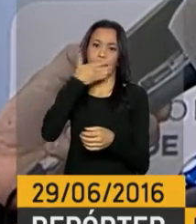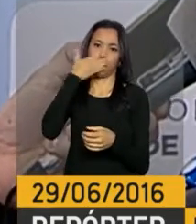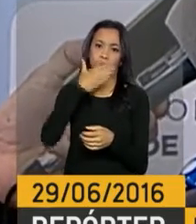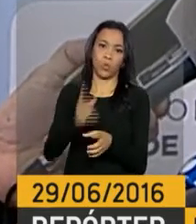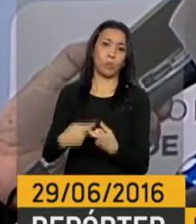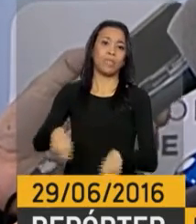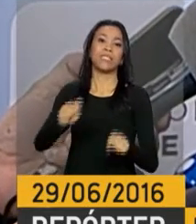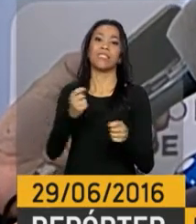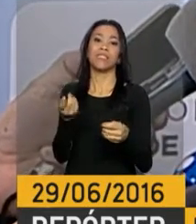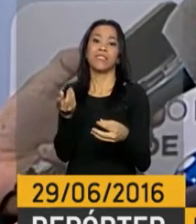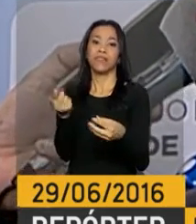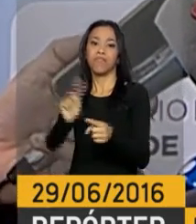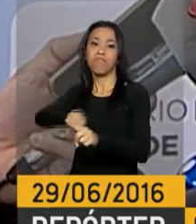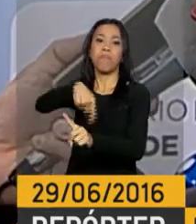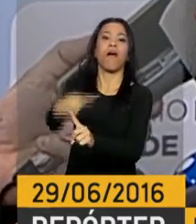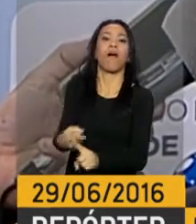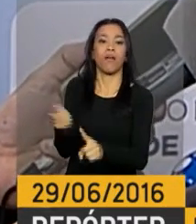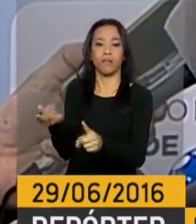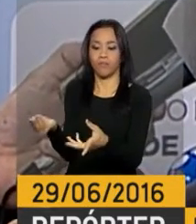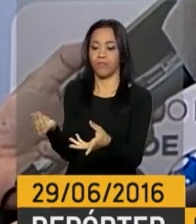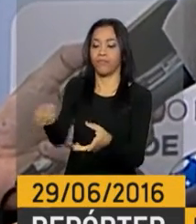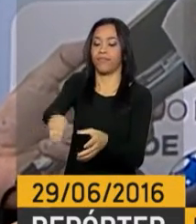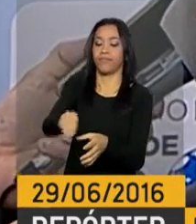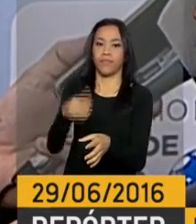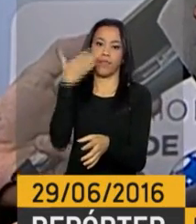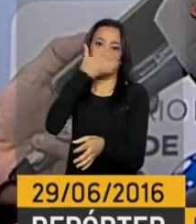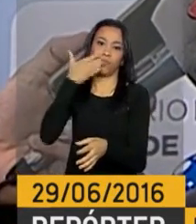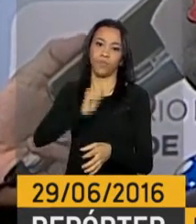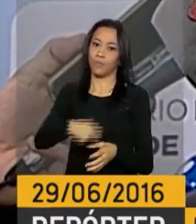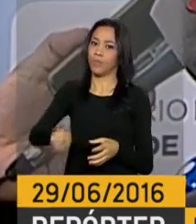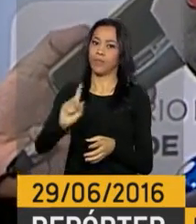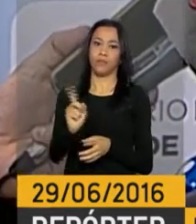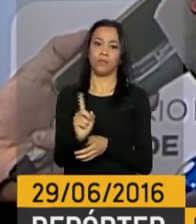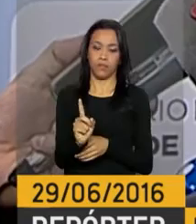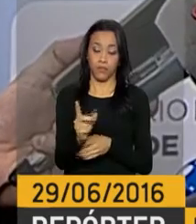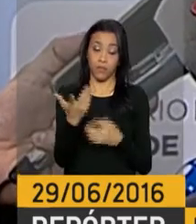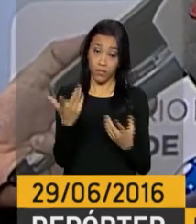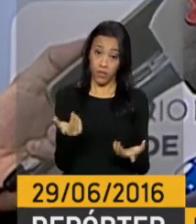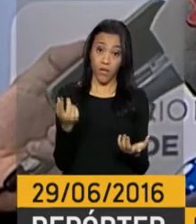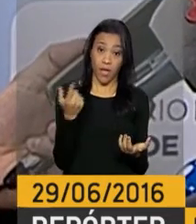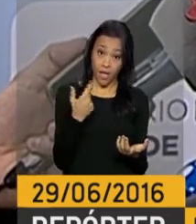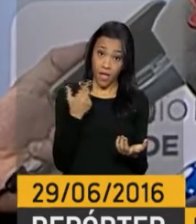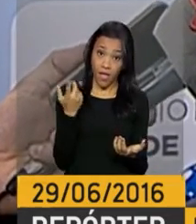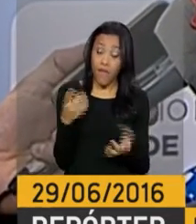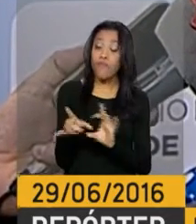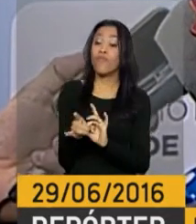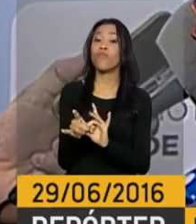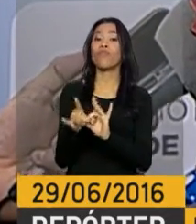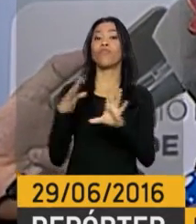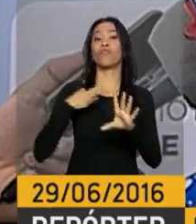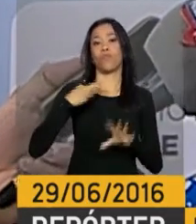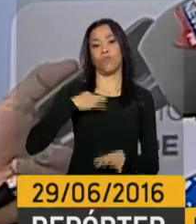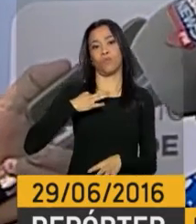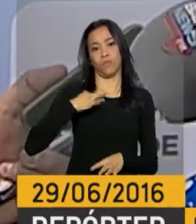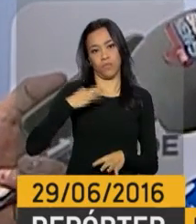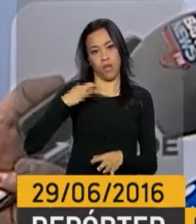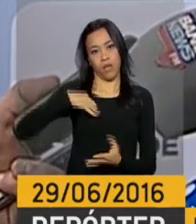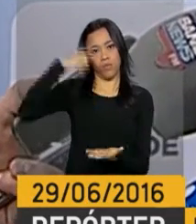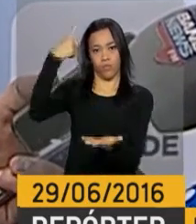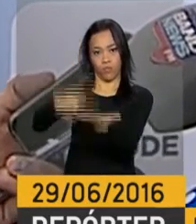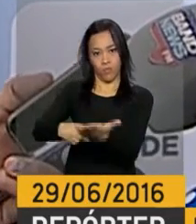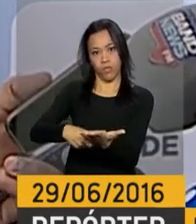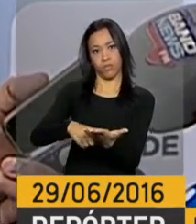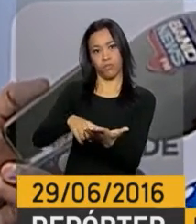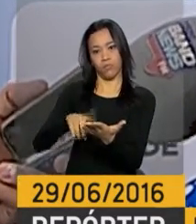um acordo que está em andamento e esperamos, em pouco tempo, assinar esse acordo voluntário e iniciar a